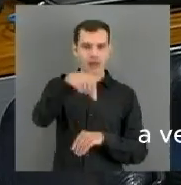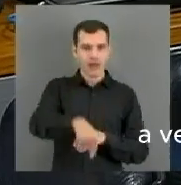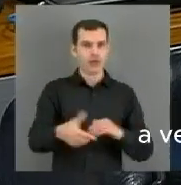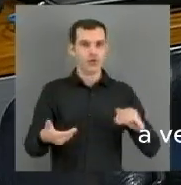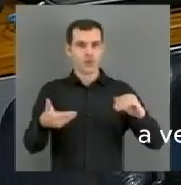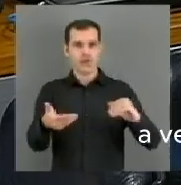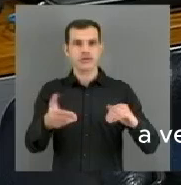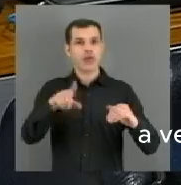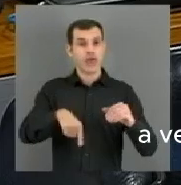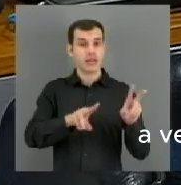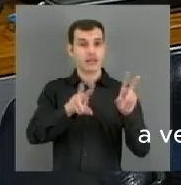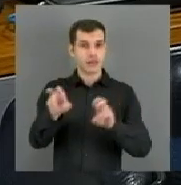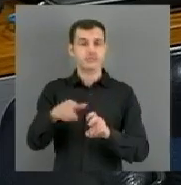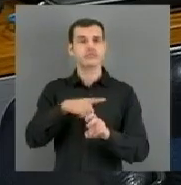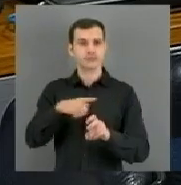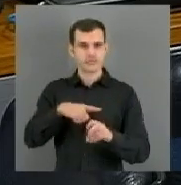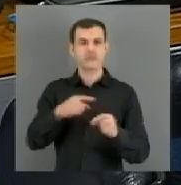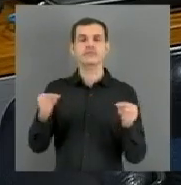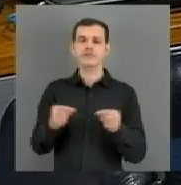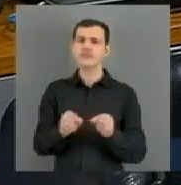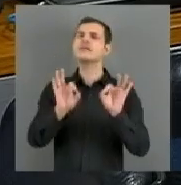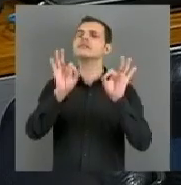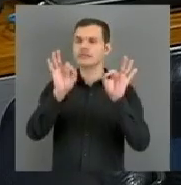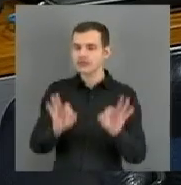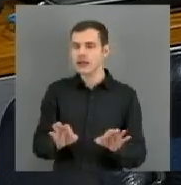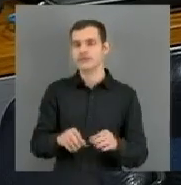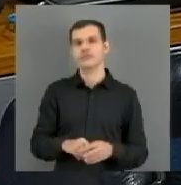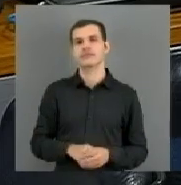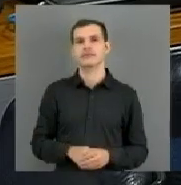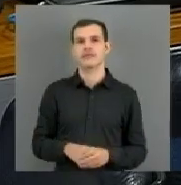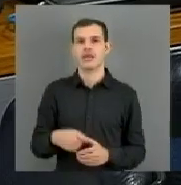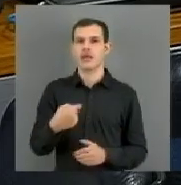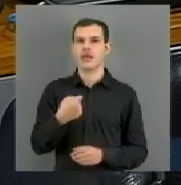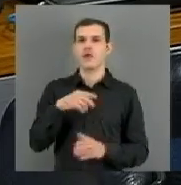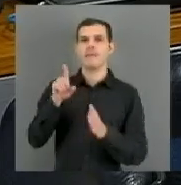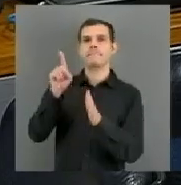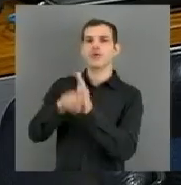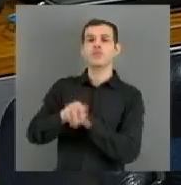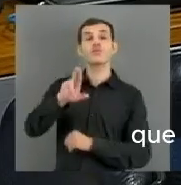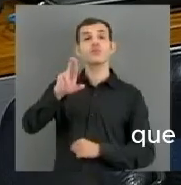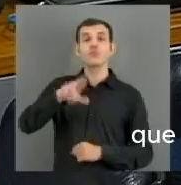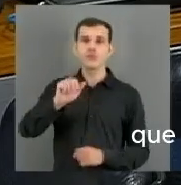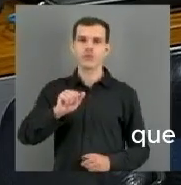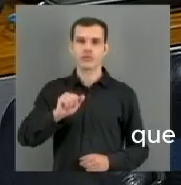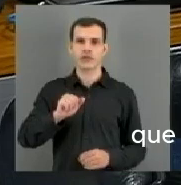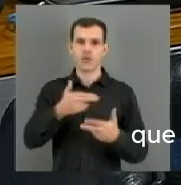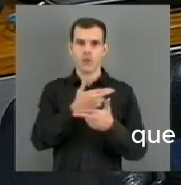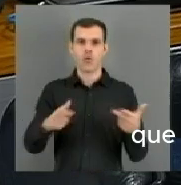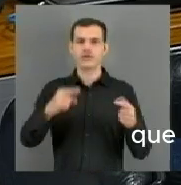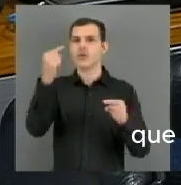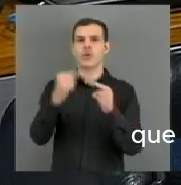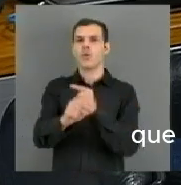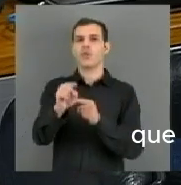num assunto que tem total correlação. Eu jamais perguntaria algo aqui que não tivesse